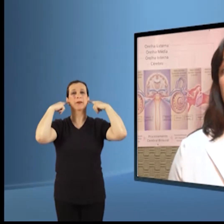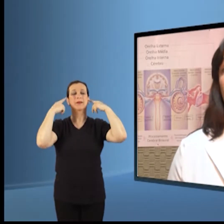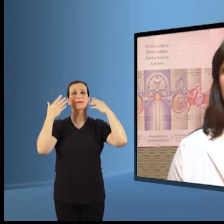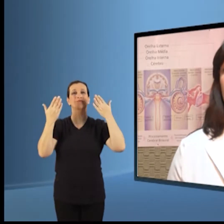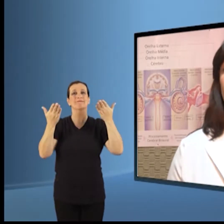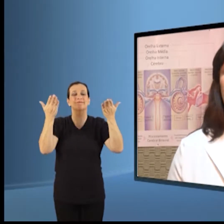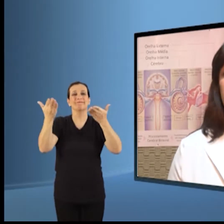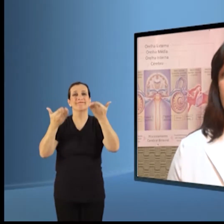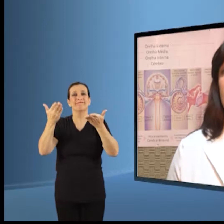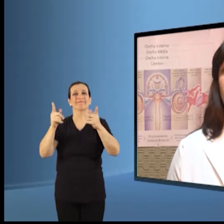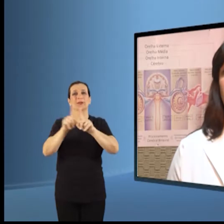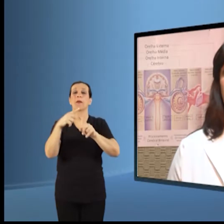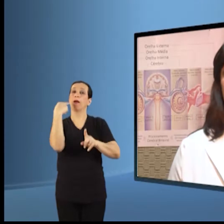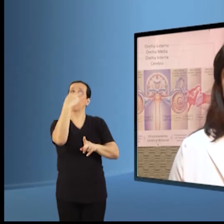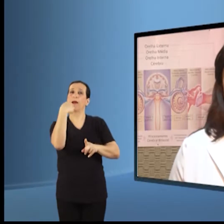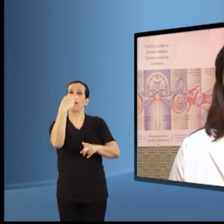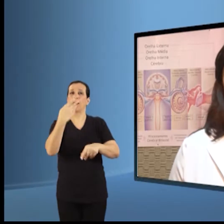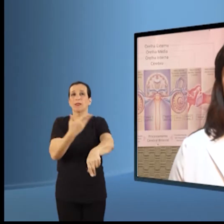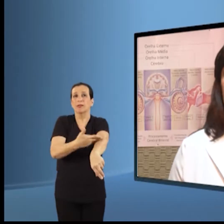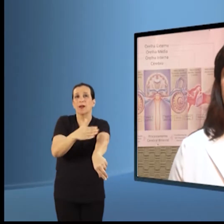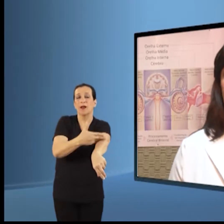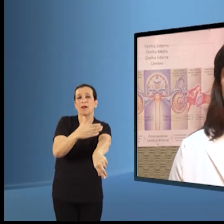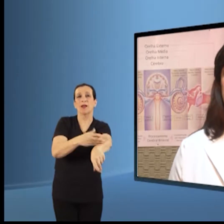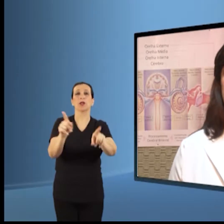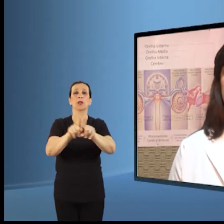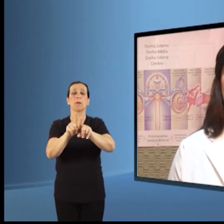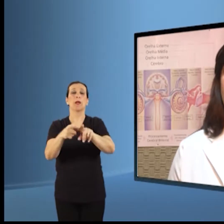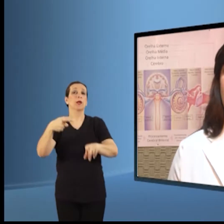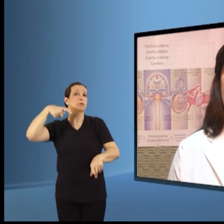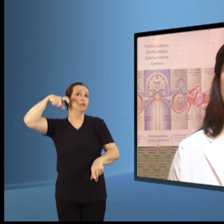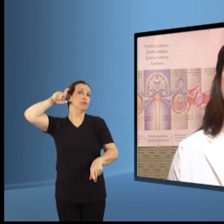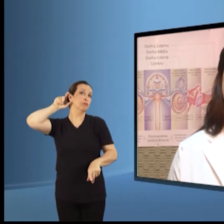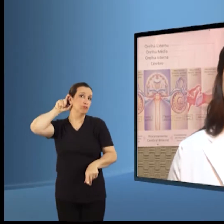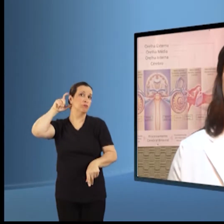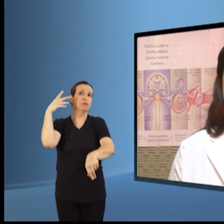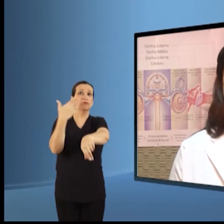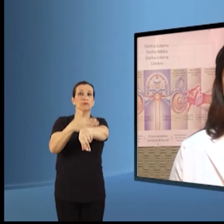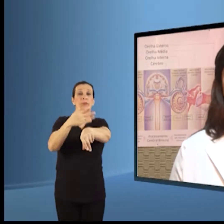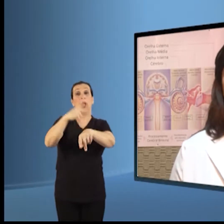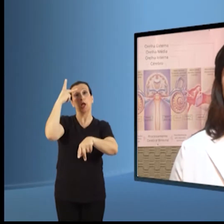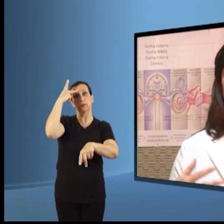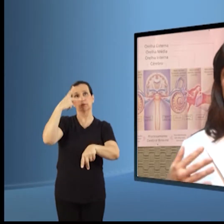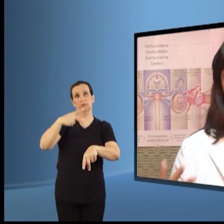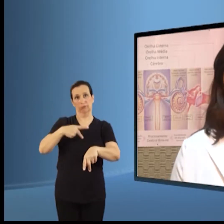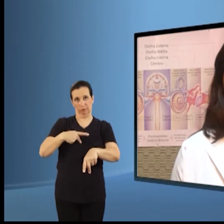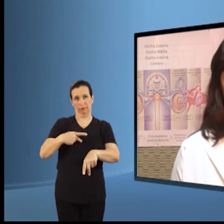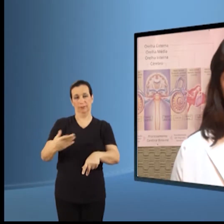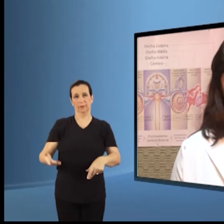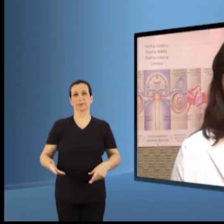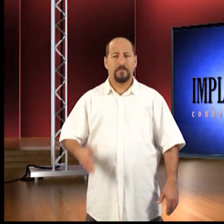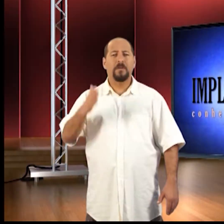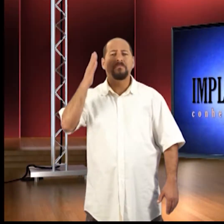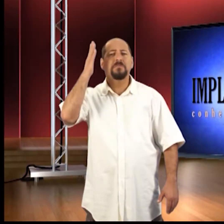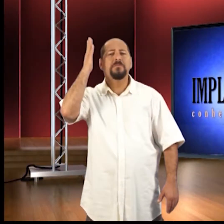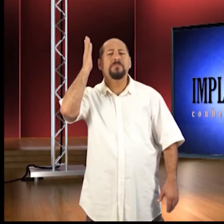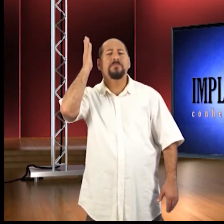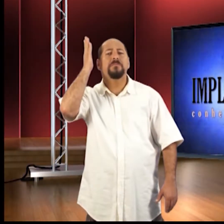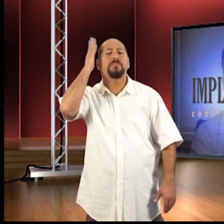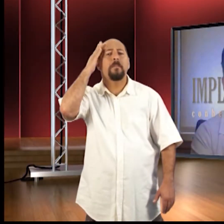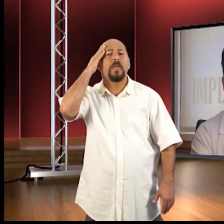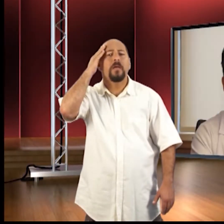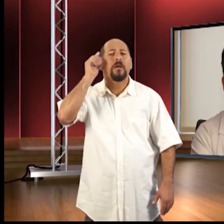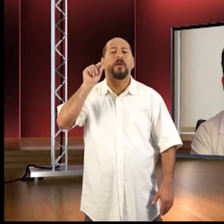auditivas, o treinamento da leitura orofacial e o treinamento auditivo com aparelho de amplificação sonora individual.